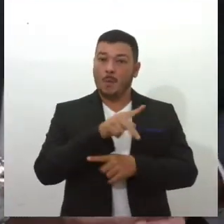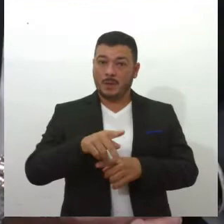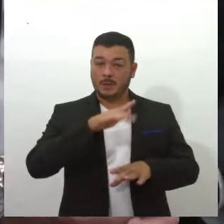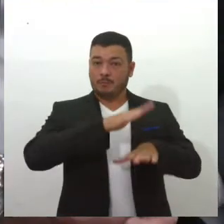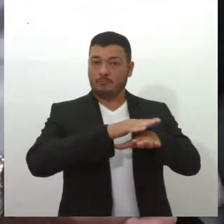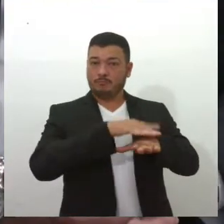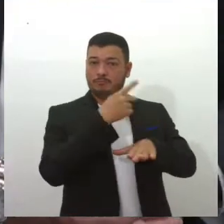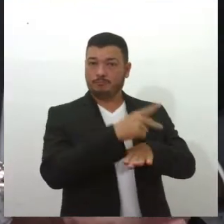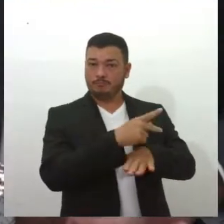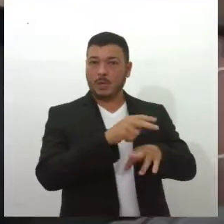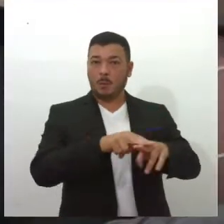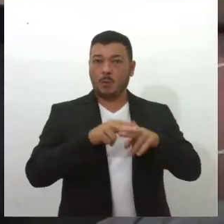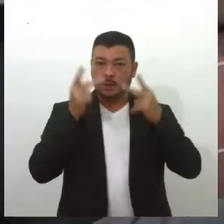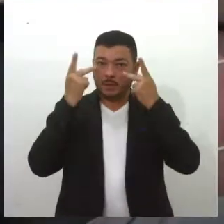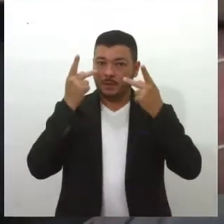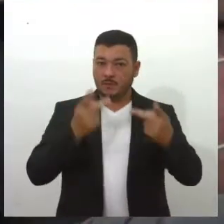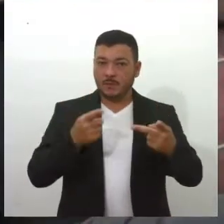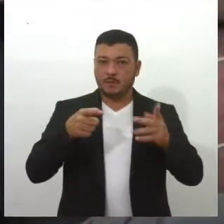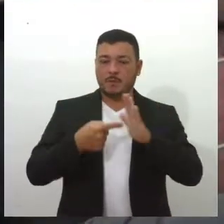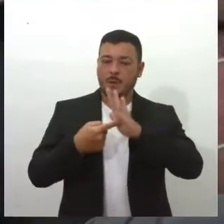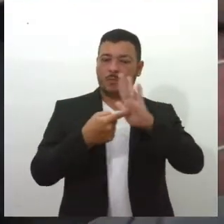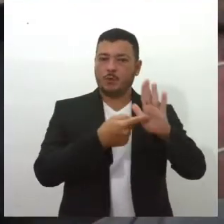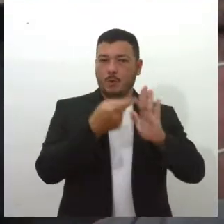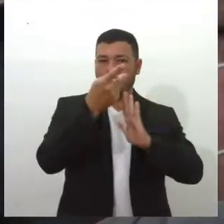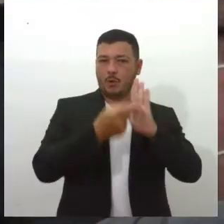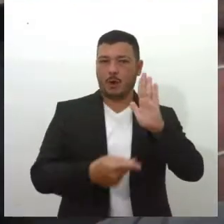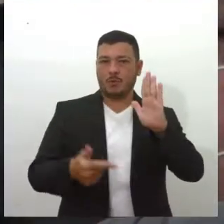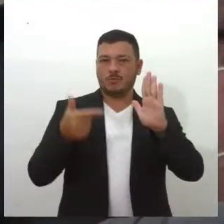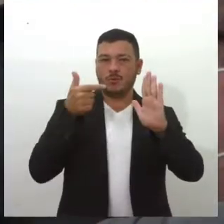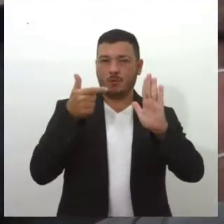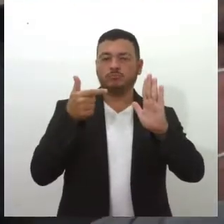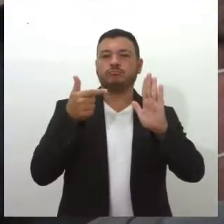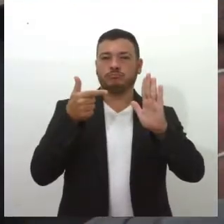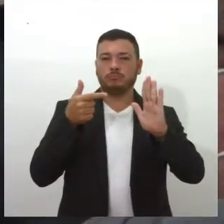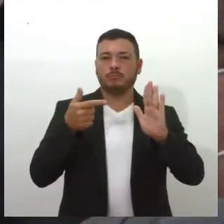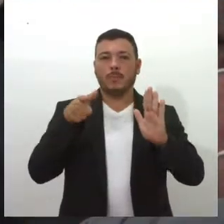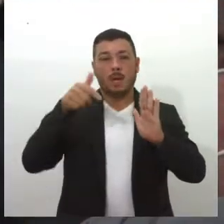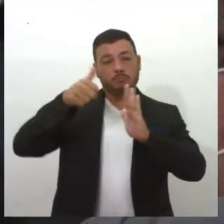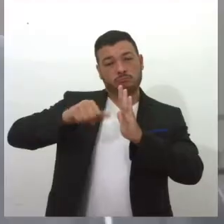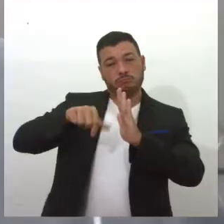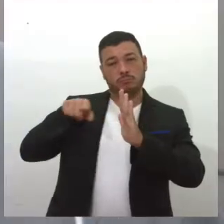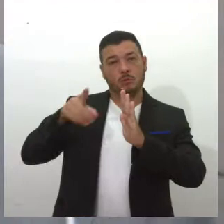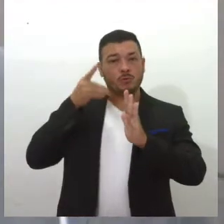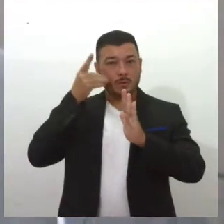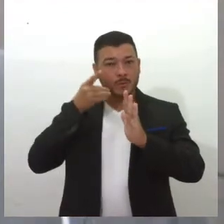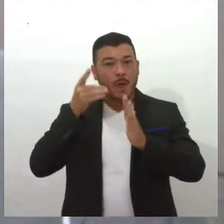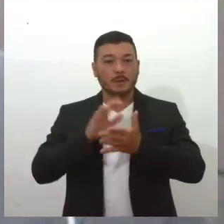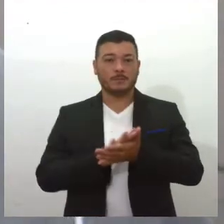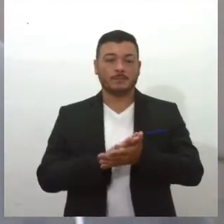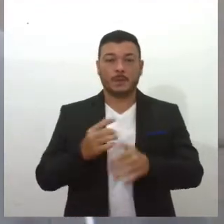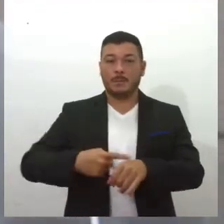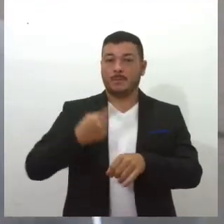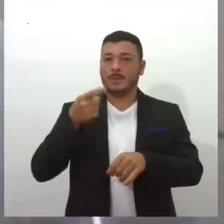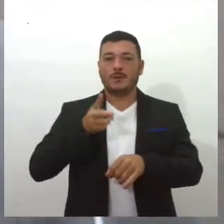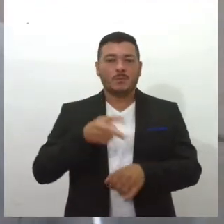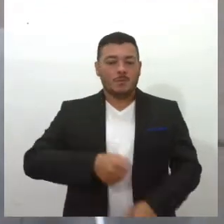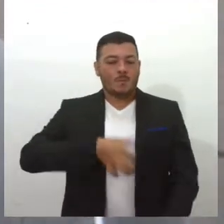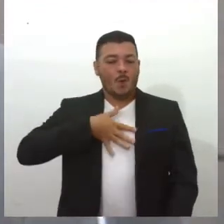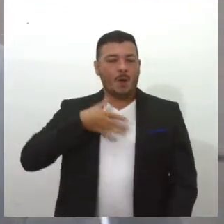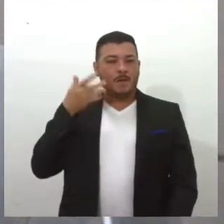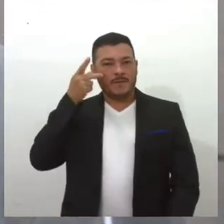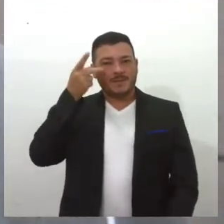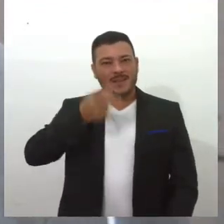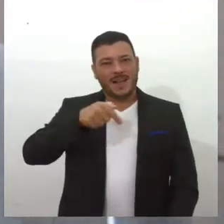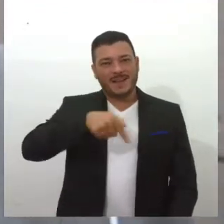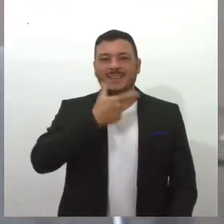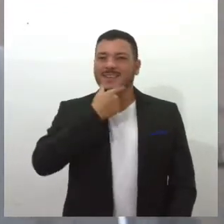entidade. A visita foi para a apresentação de dois projetos para apreciação dos deputados. Primeiro, é sempre um prazer visitar o presidente